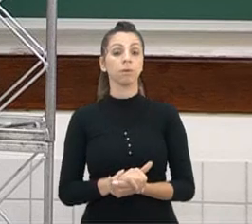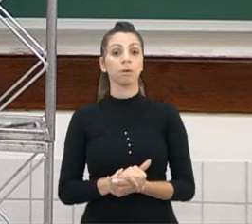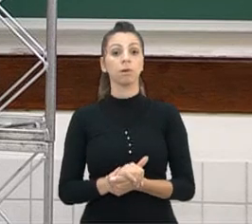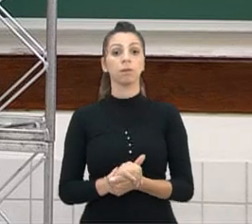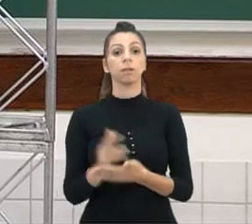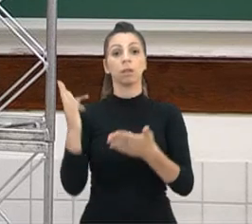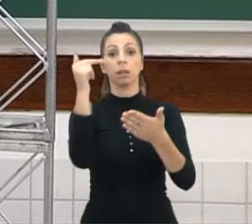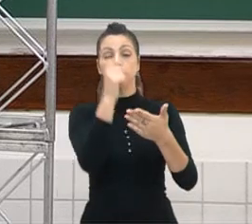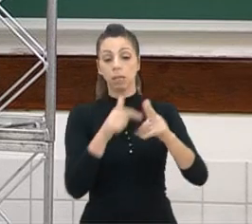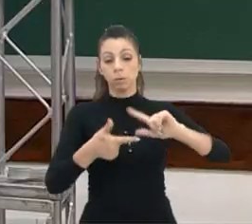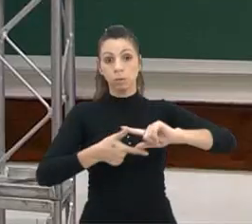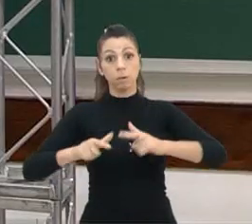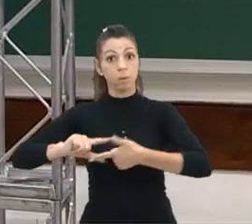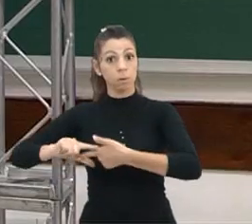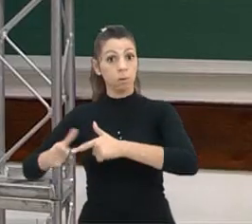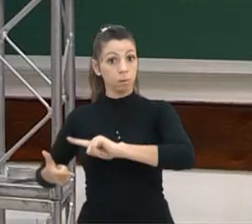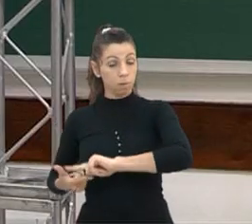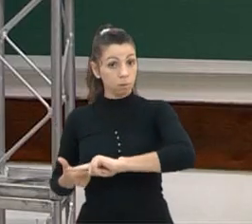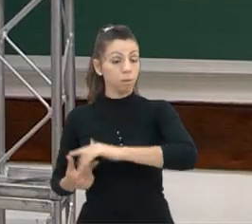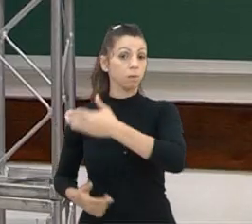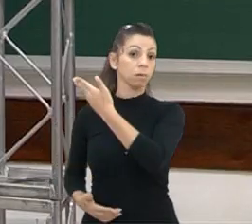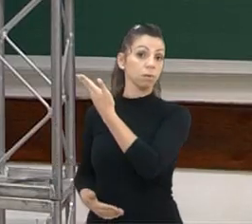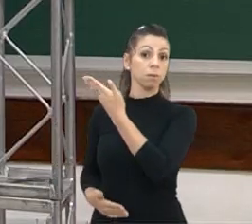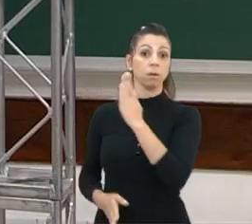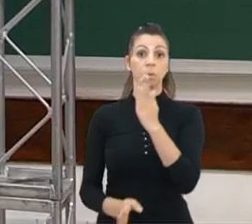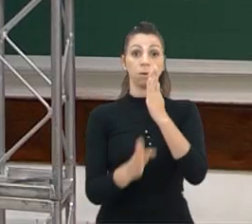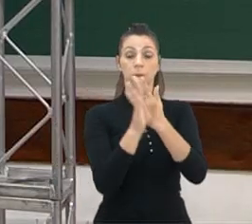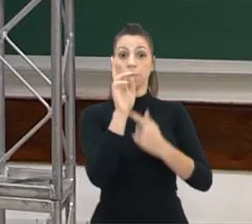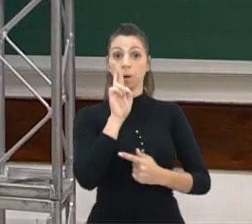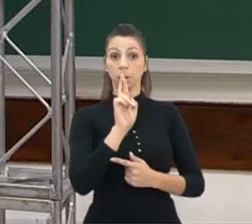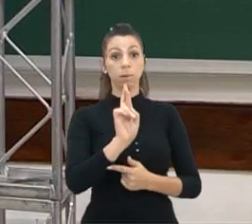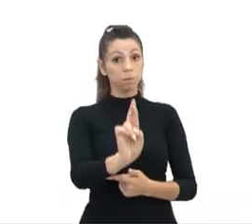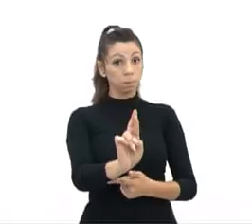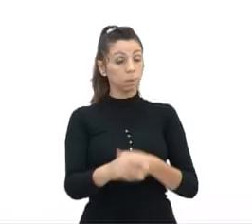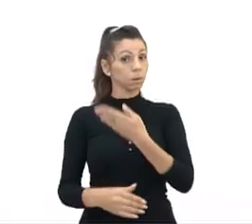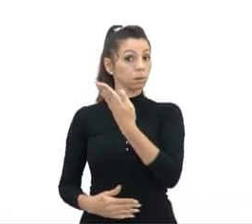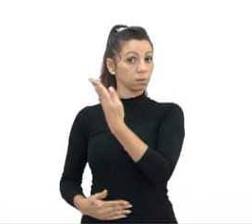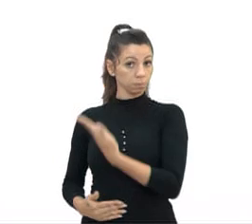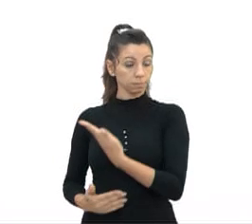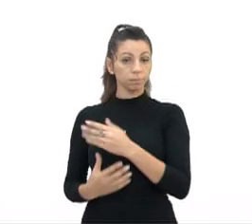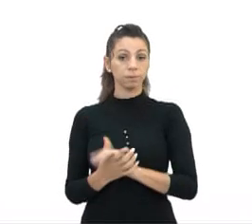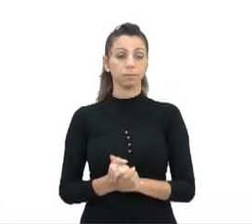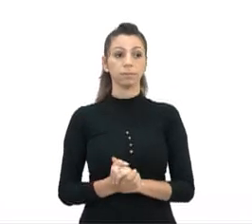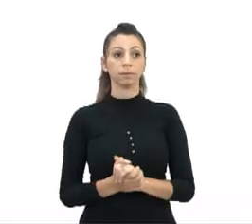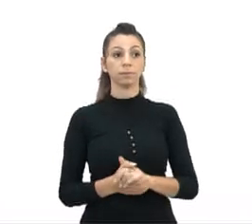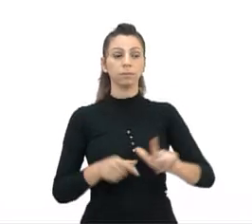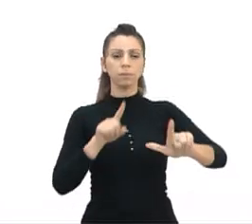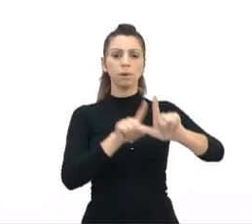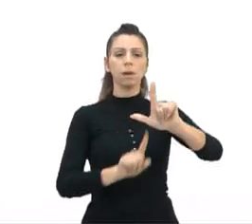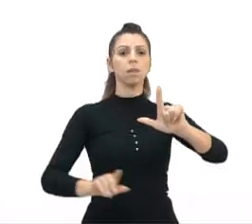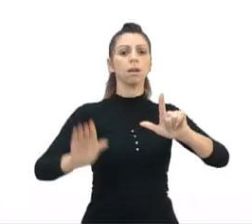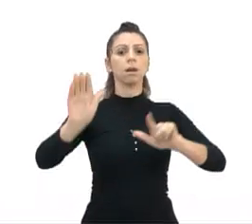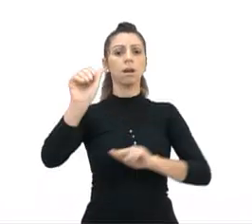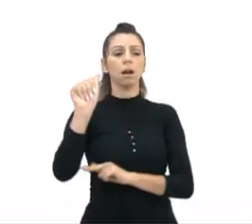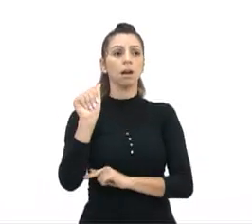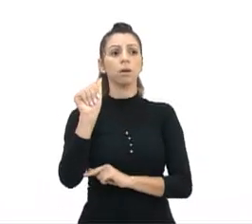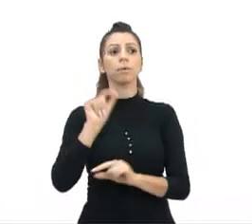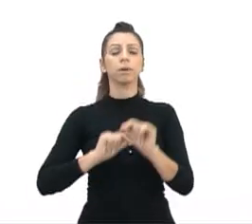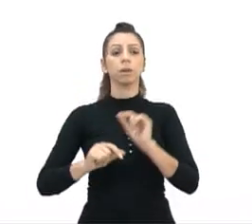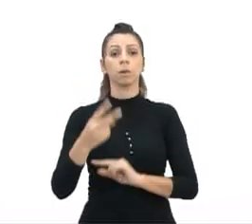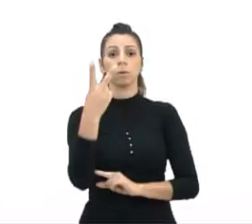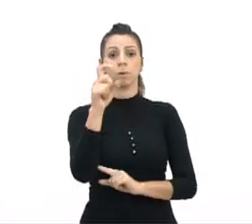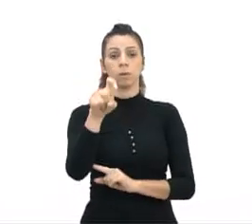figuras geométricas, representar geometricamente e achar um resultado para essas operações. Então, na letra A, eu tenho 2x mais